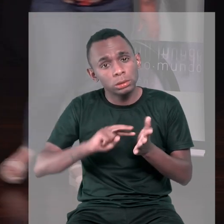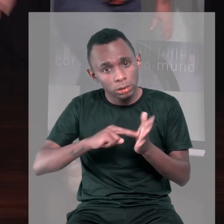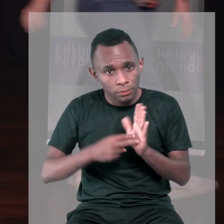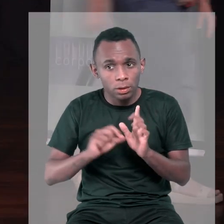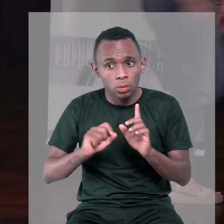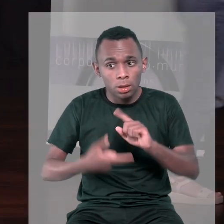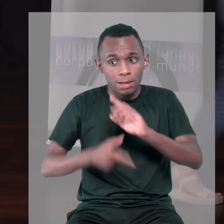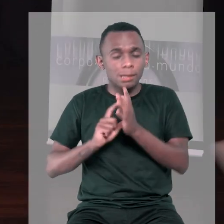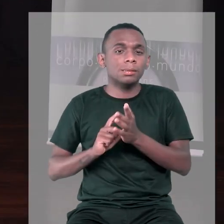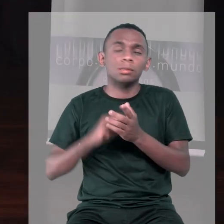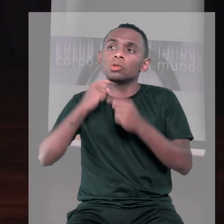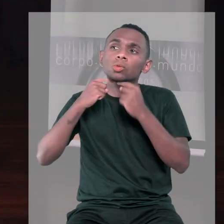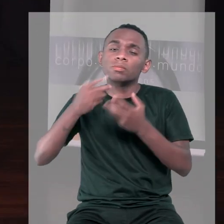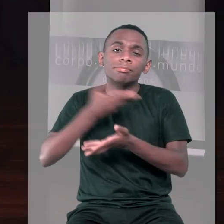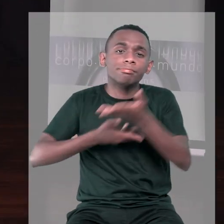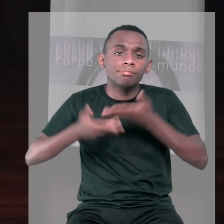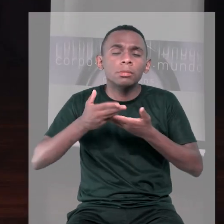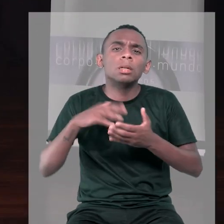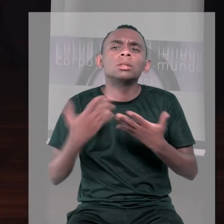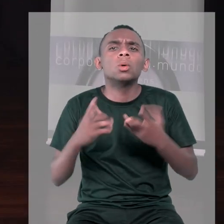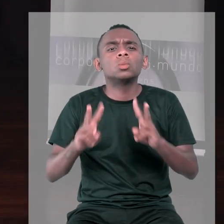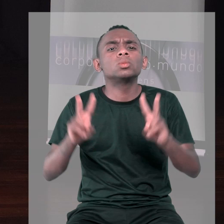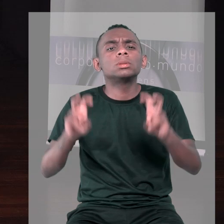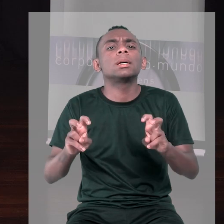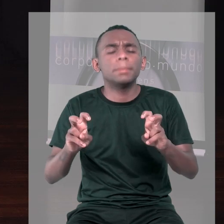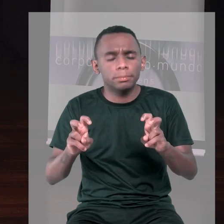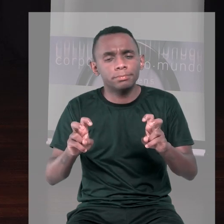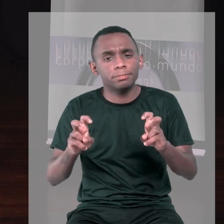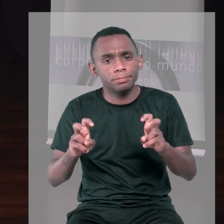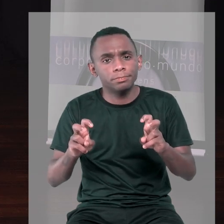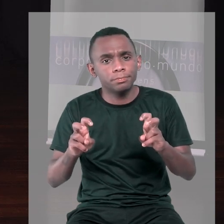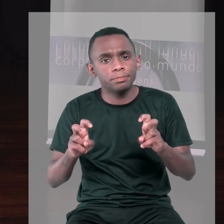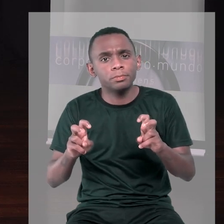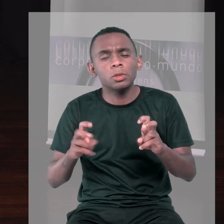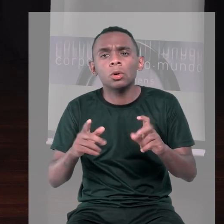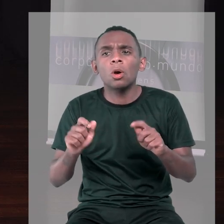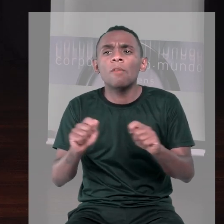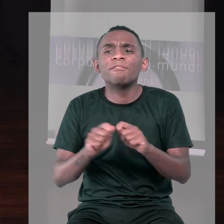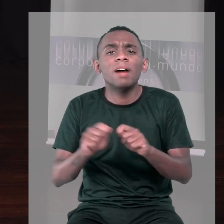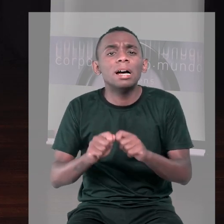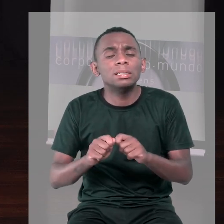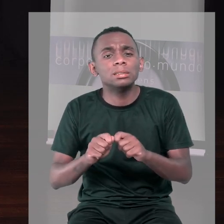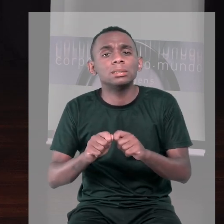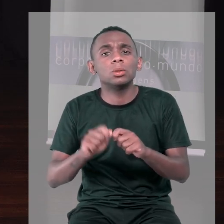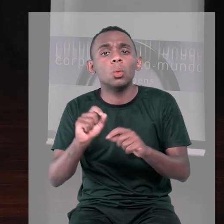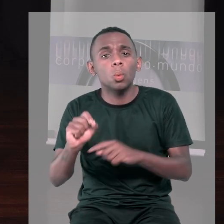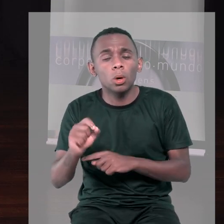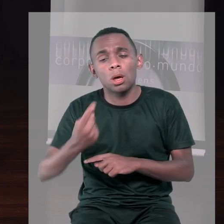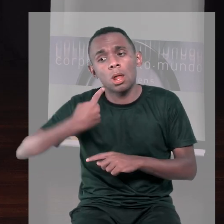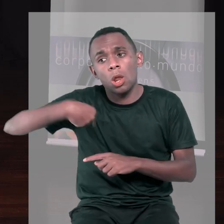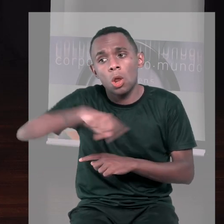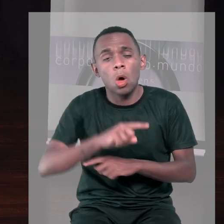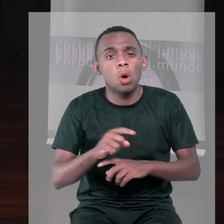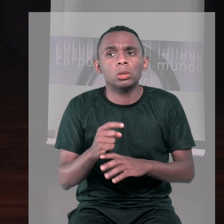mundo no sentido do comum, do espaço comum, onde as nossas existências ganham sentido, onde